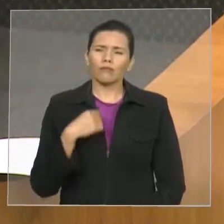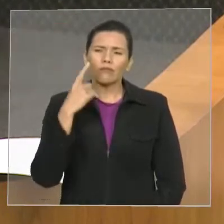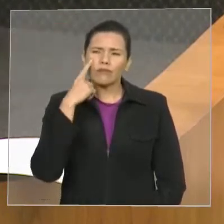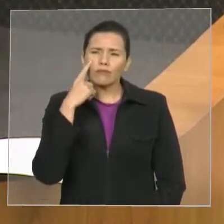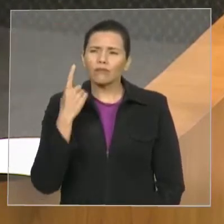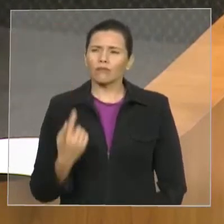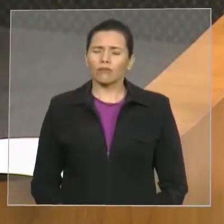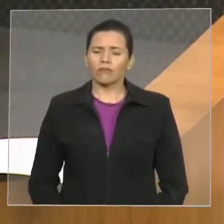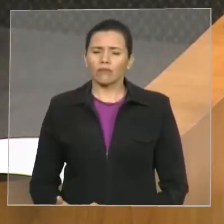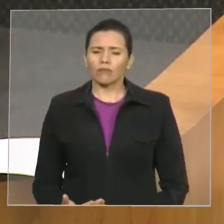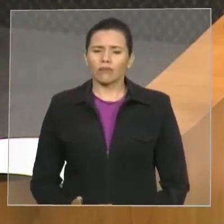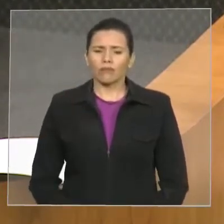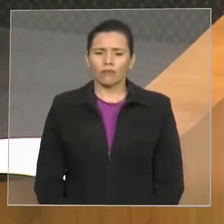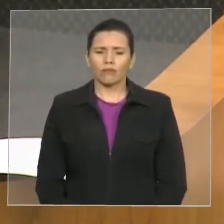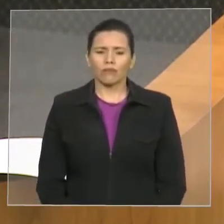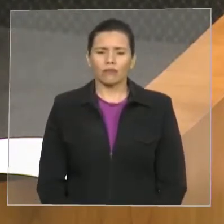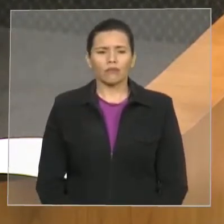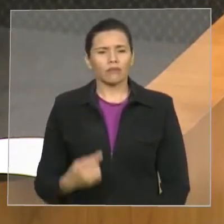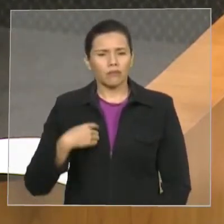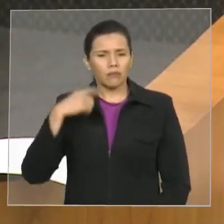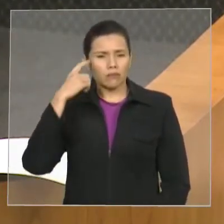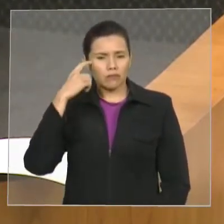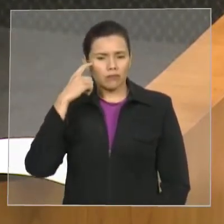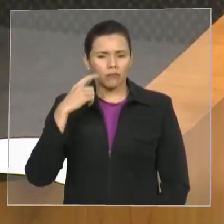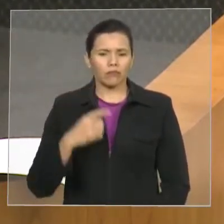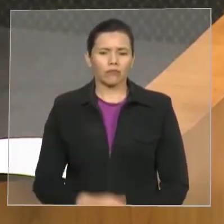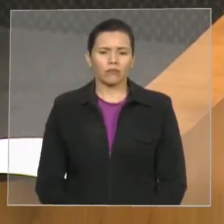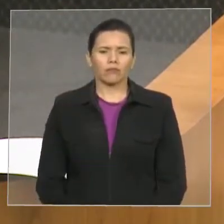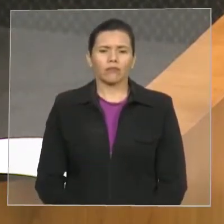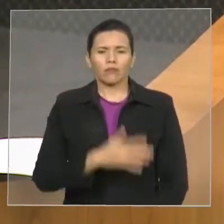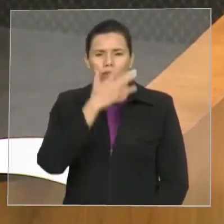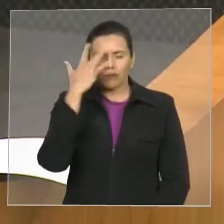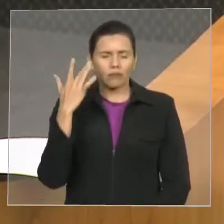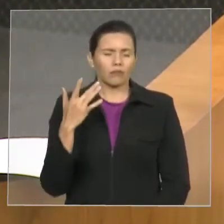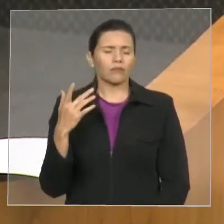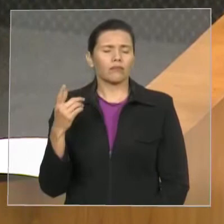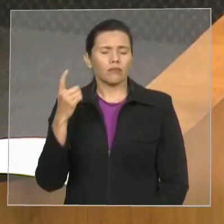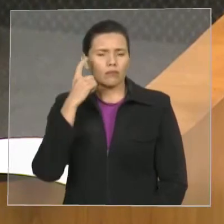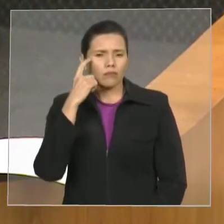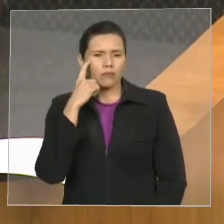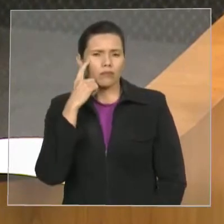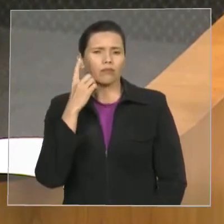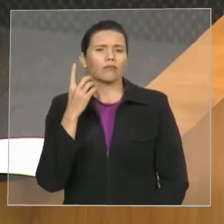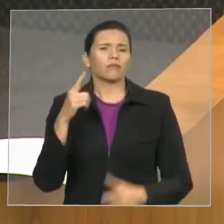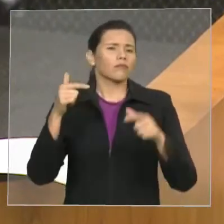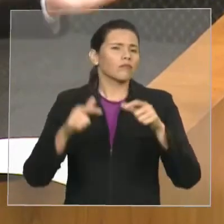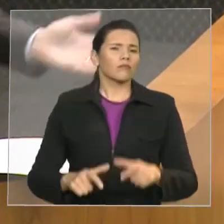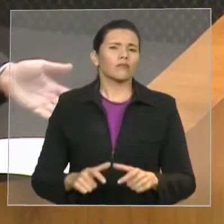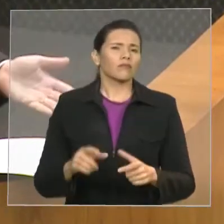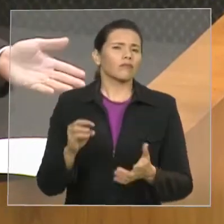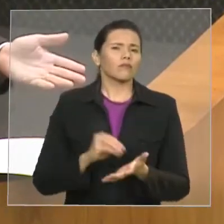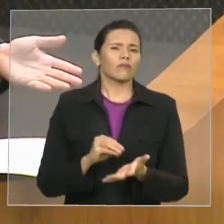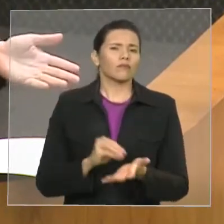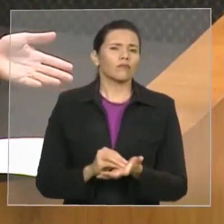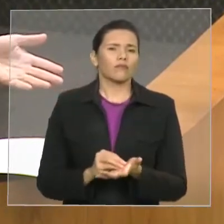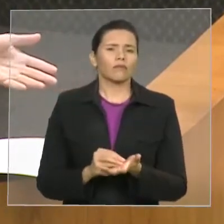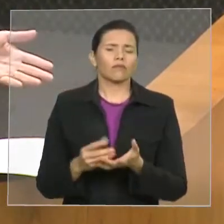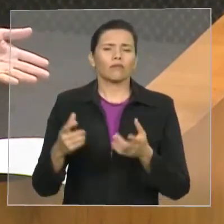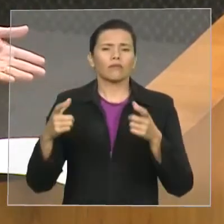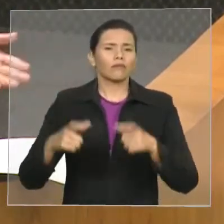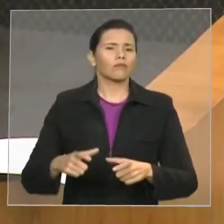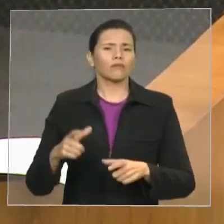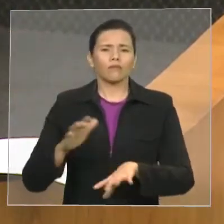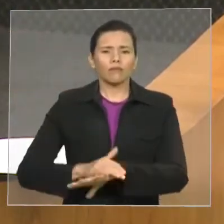Ninguém melhor para dizer as necessidades, de onde está faltando moradia, de que forma deve ser a moradia, do que aqueles que estão no dia a